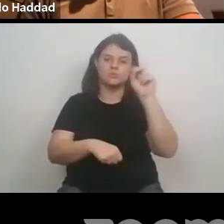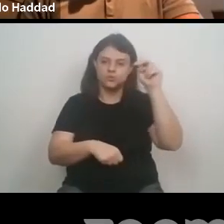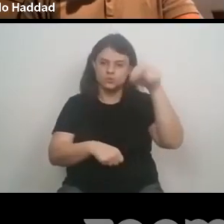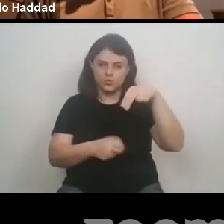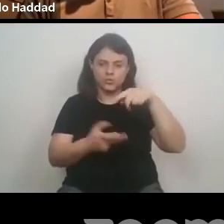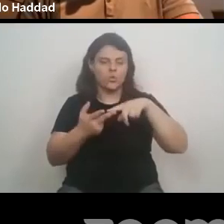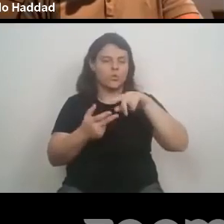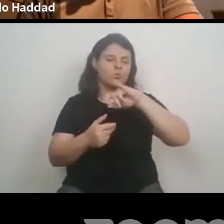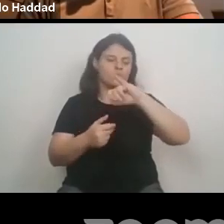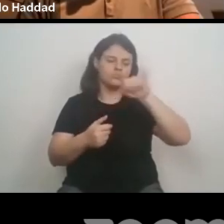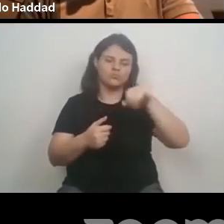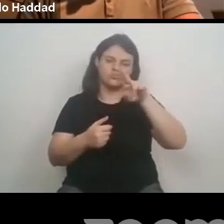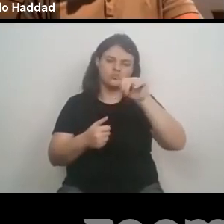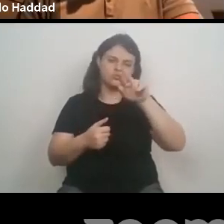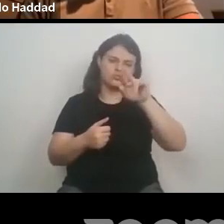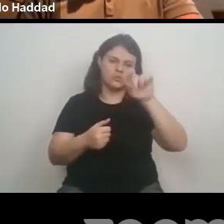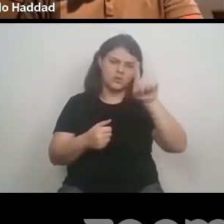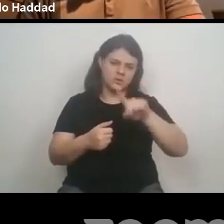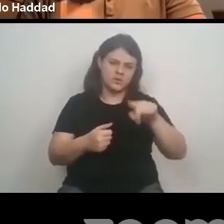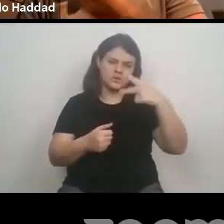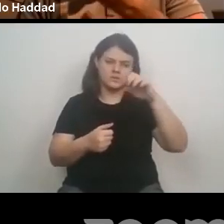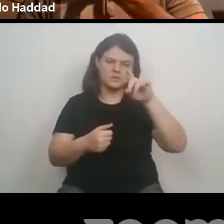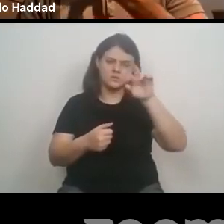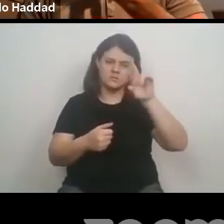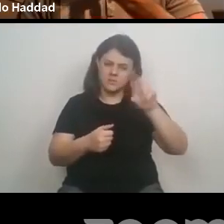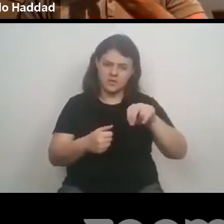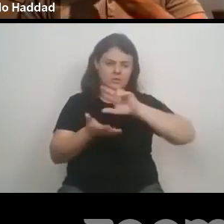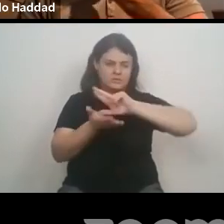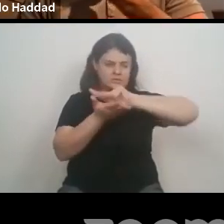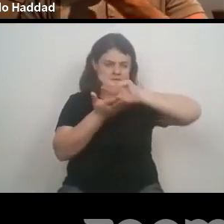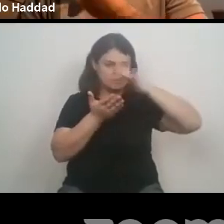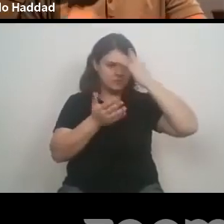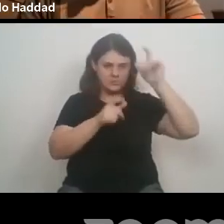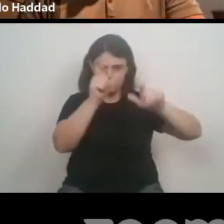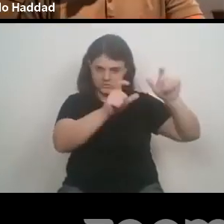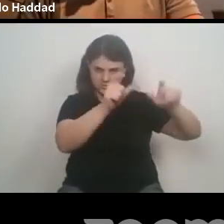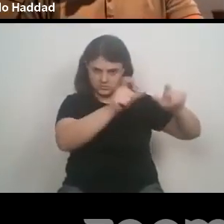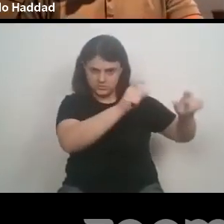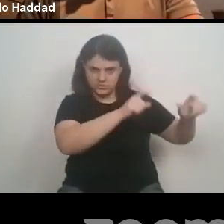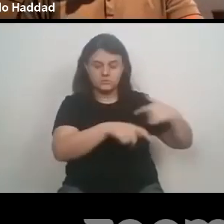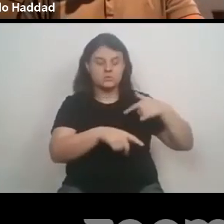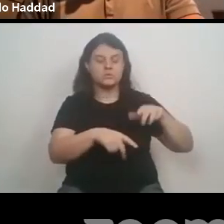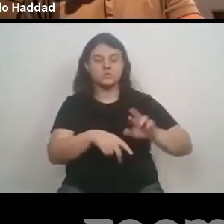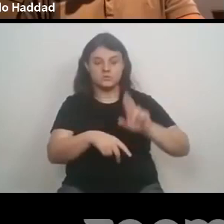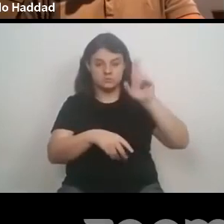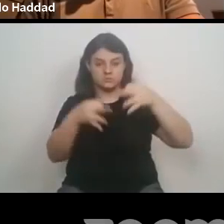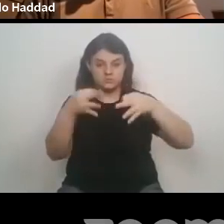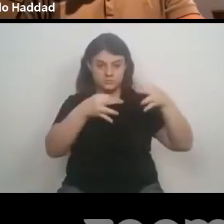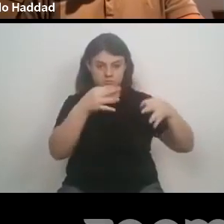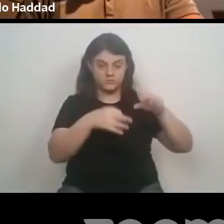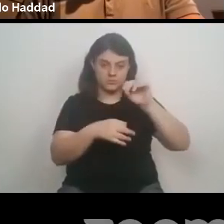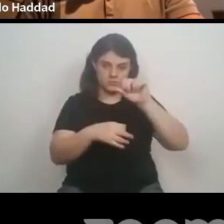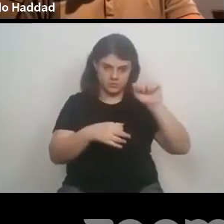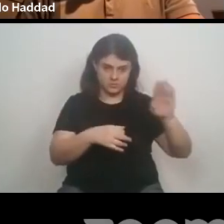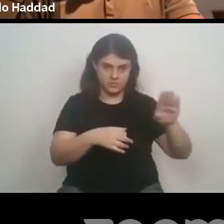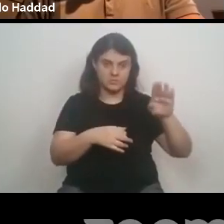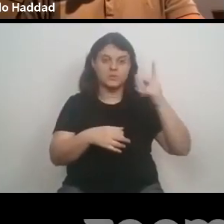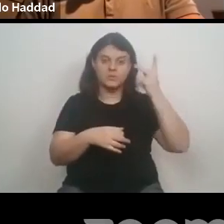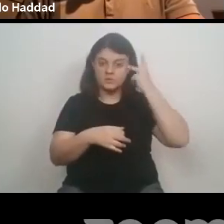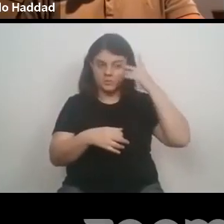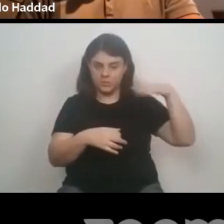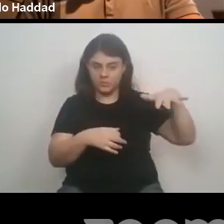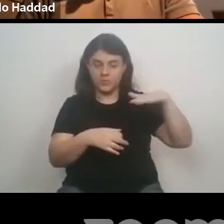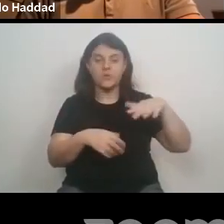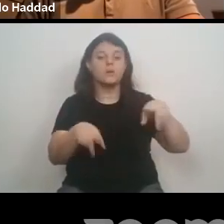Juarez Tavares, Pedro Serrani, Dani Mediolaro, inclusive preside a Comissão de Direito Penal da Ordem dos Advogados do Brasil, né? Seção São Paulo,